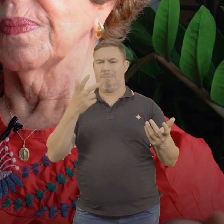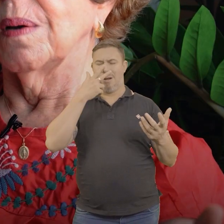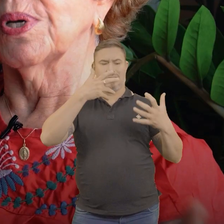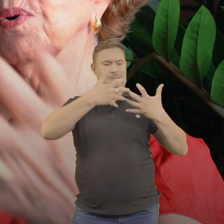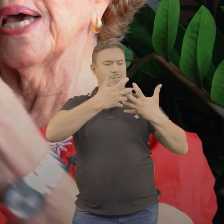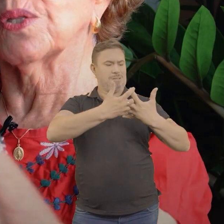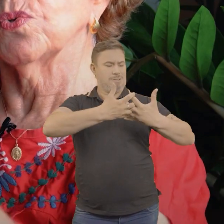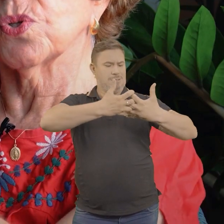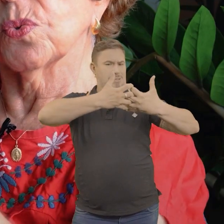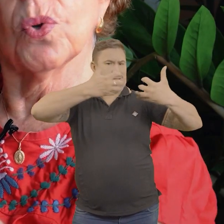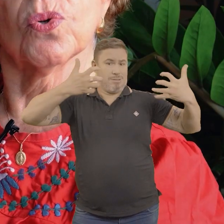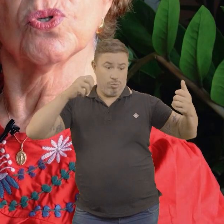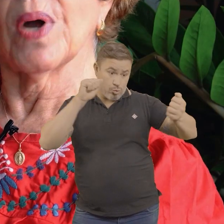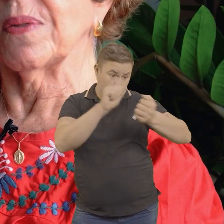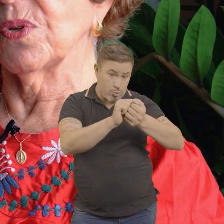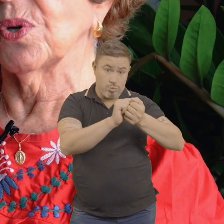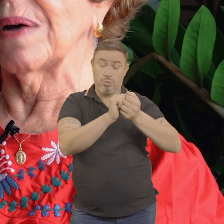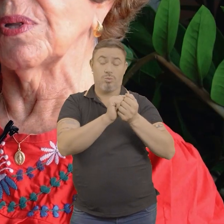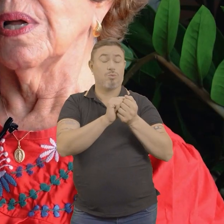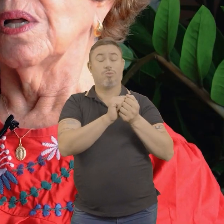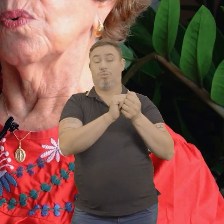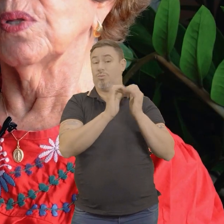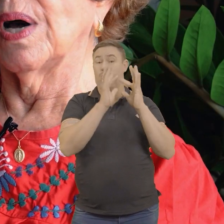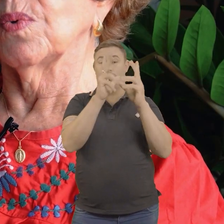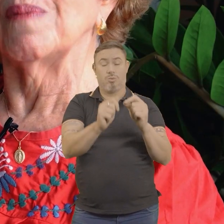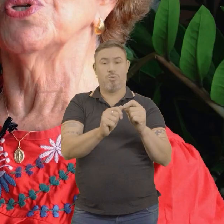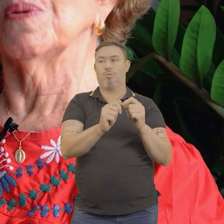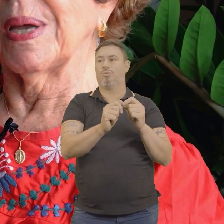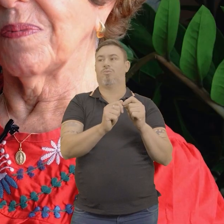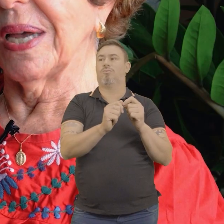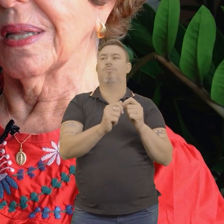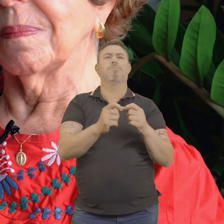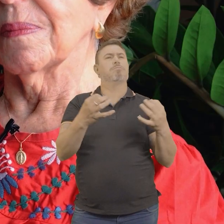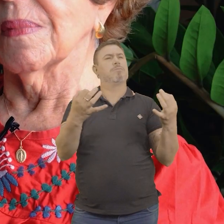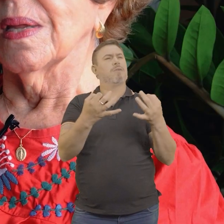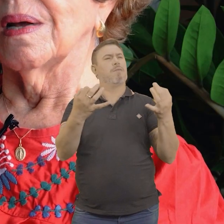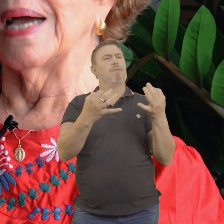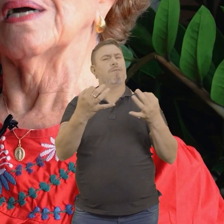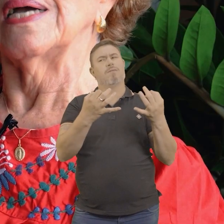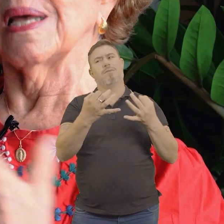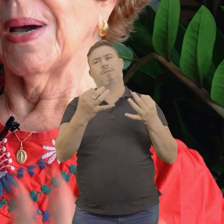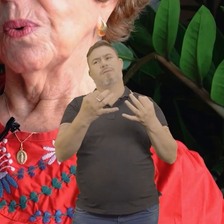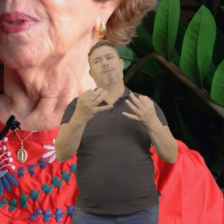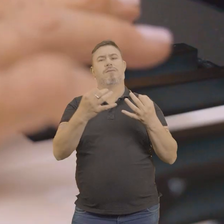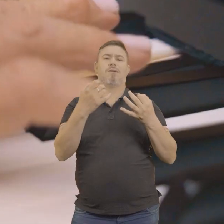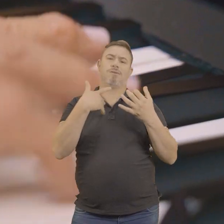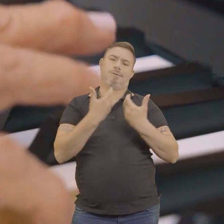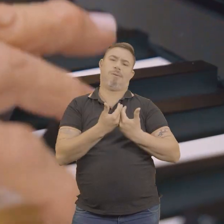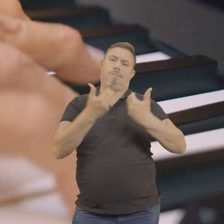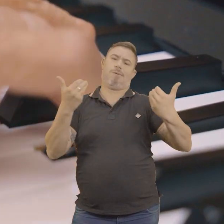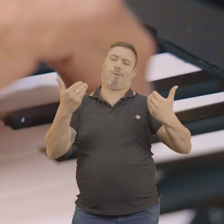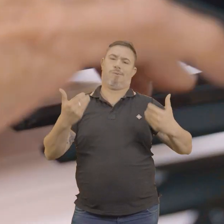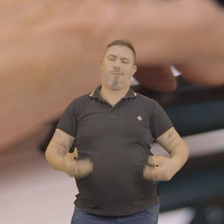desmembrou. Porque o que era tudo junto, tudo conjugado, funcionava numa harmonia perfeita, aí separou.